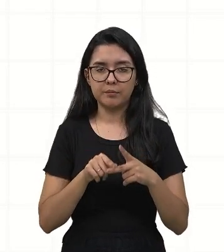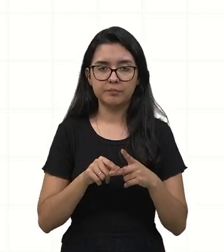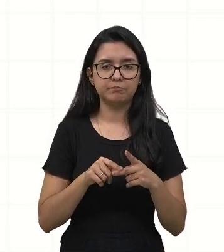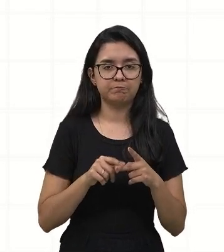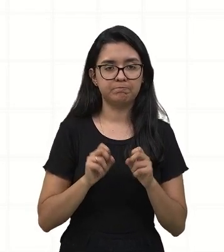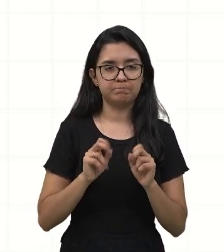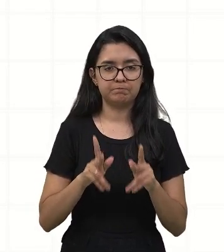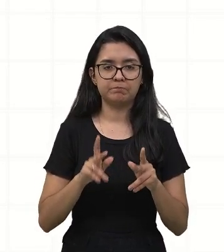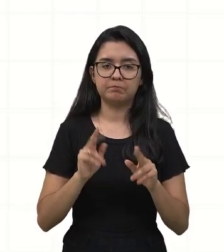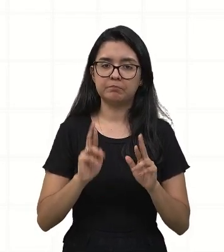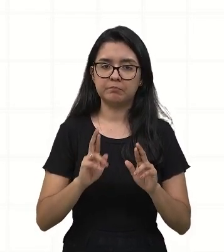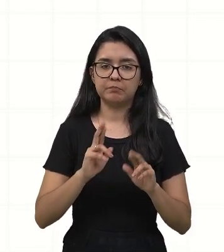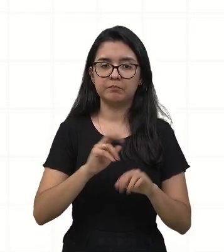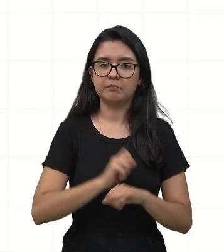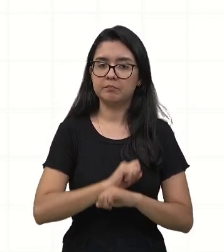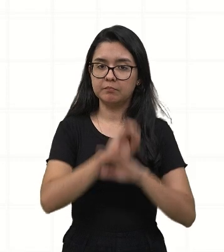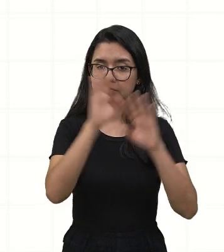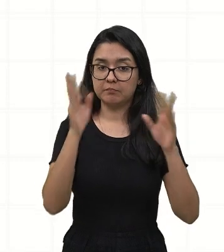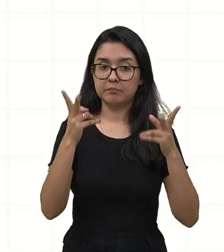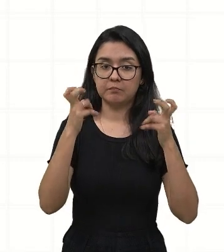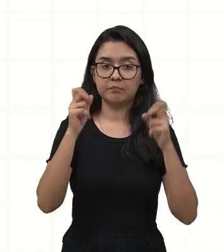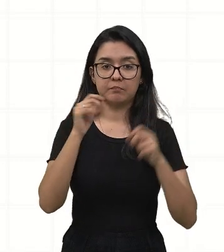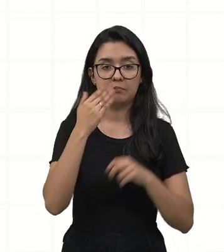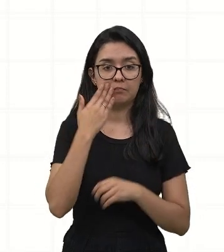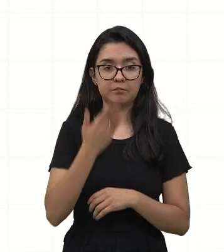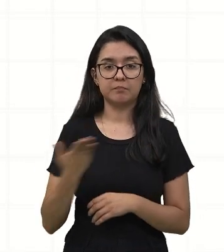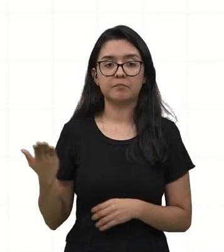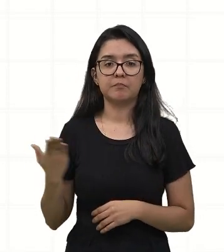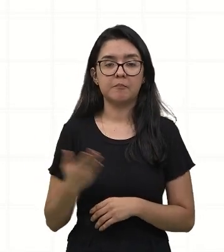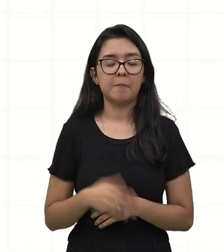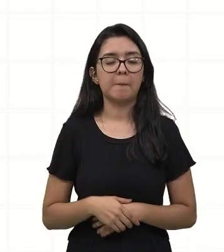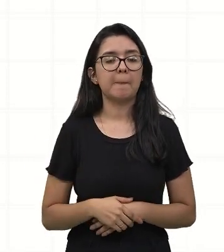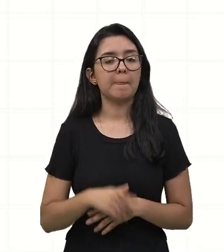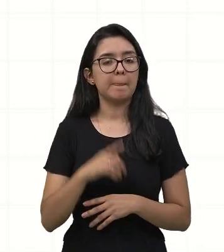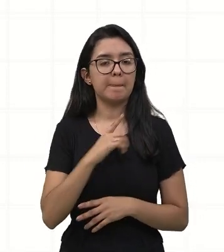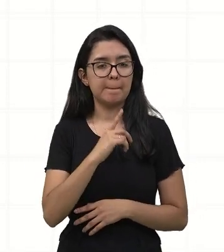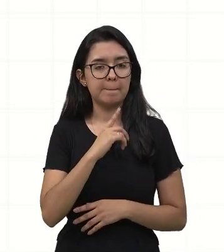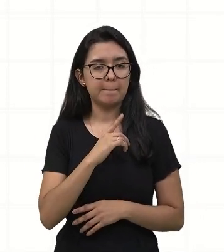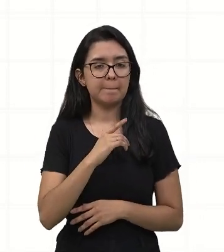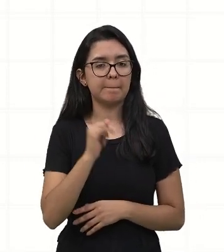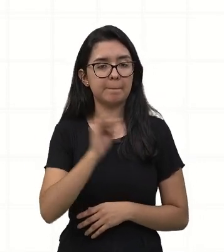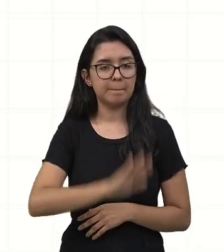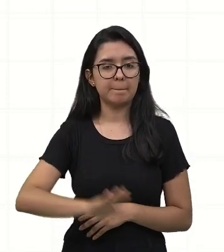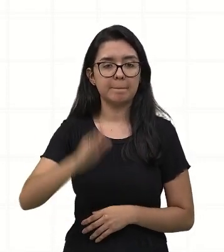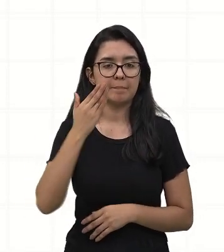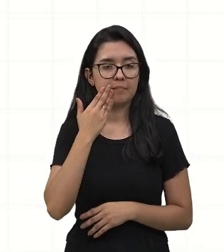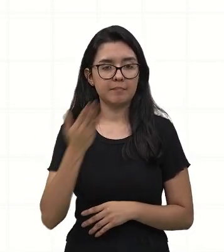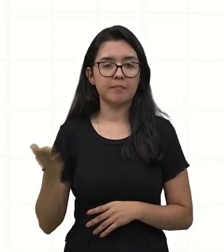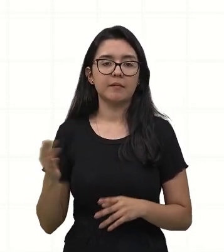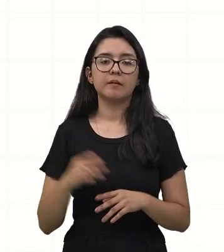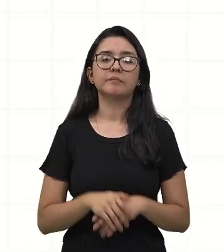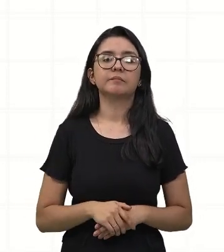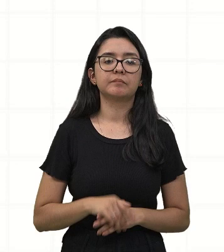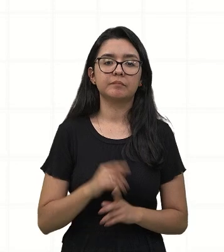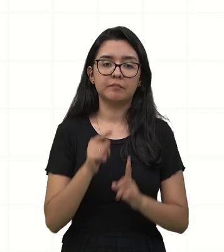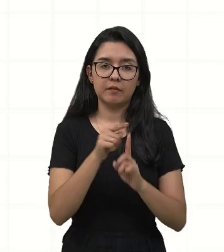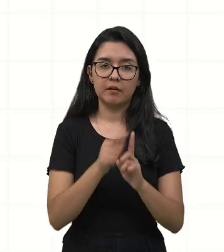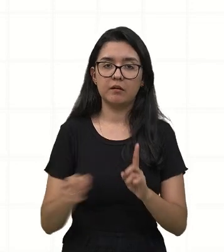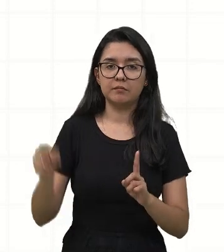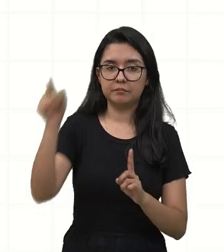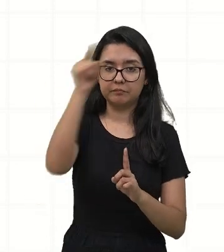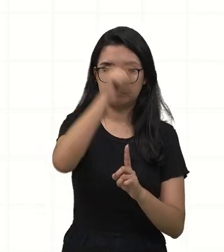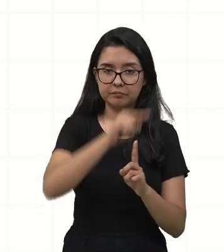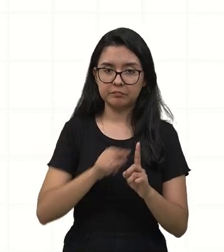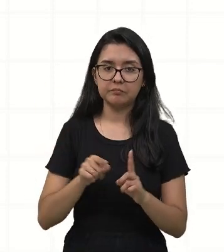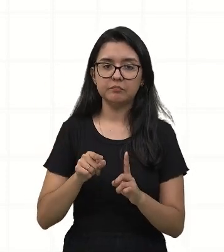fica muito claro. Olha só aqui, ó. Temos aqui o atleta fazendo um giro aí, e perceba aqui, a indicação aqui é que